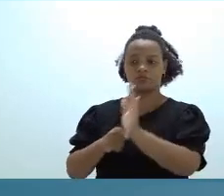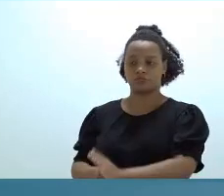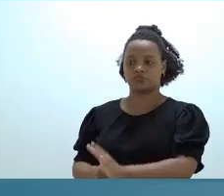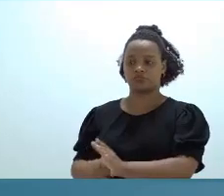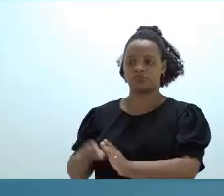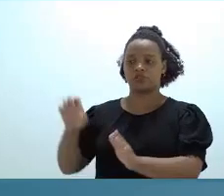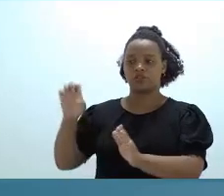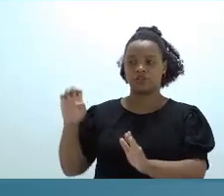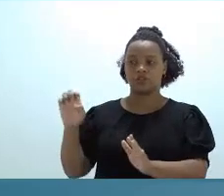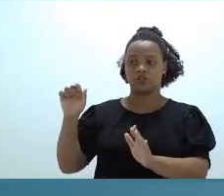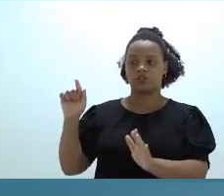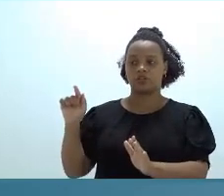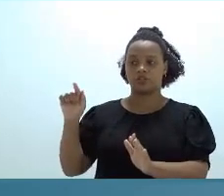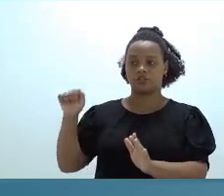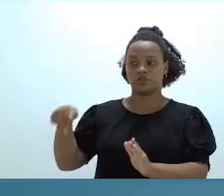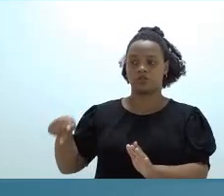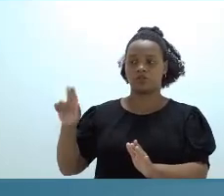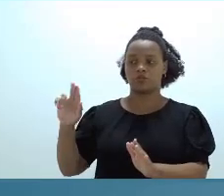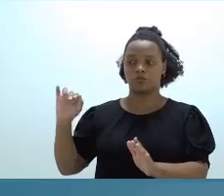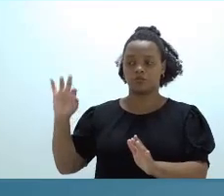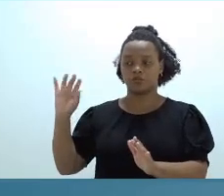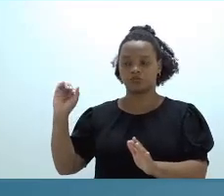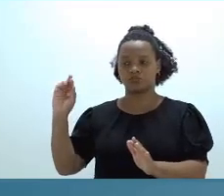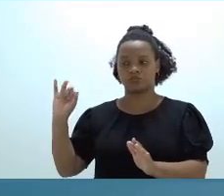jurídica de direito privado,